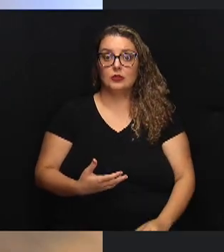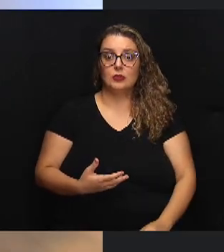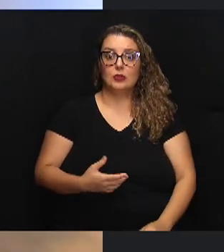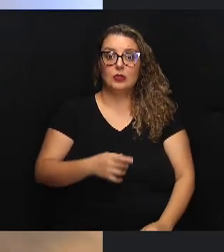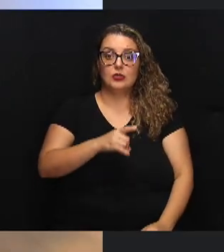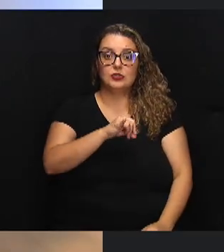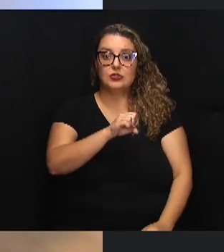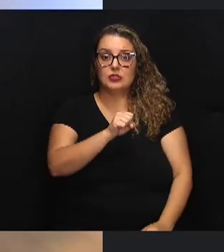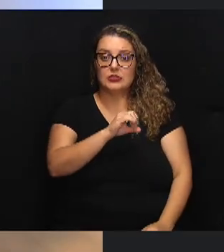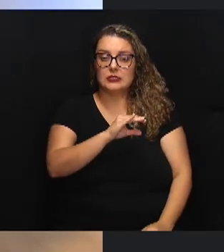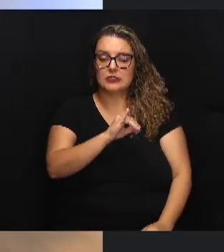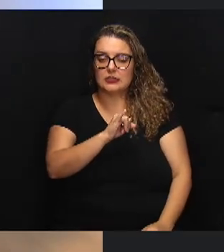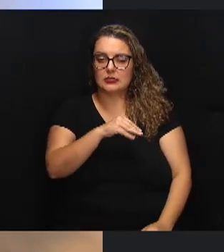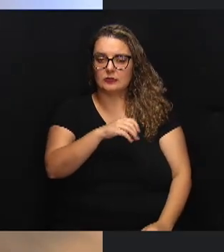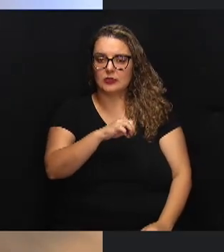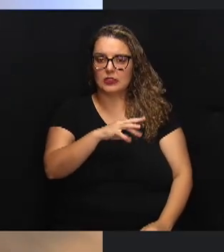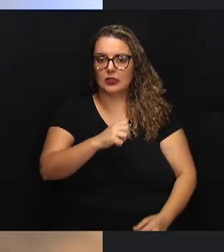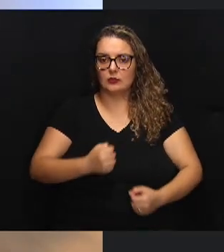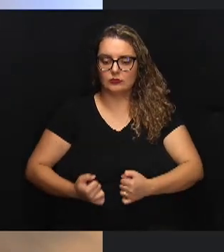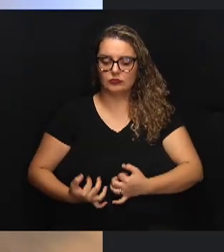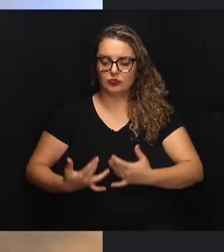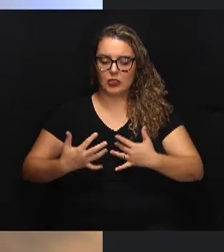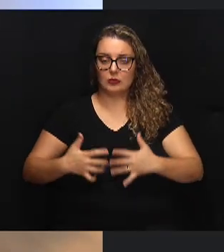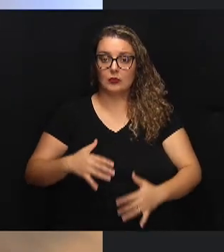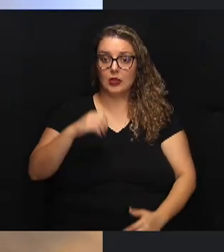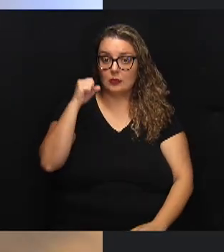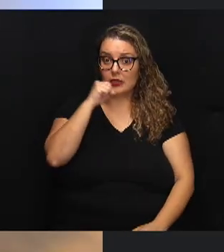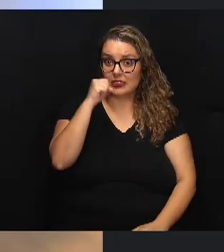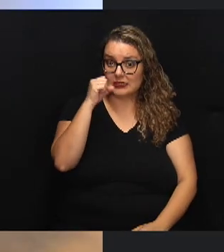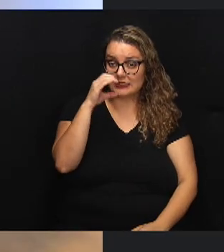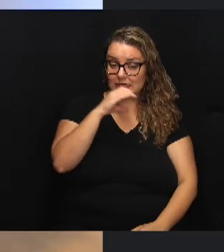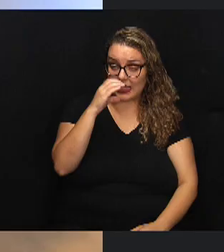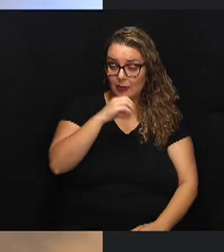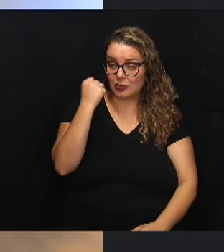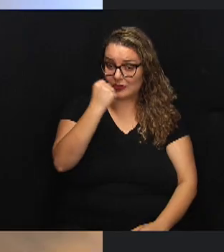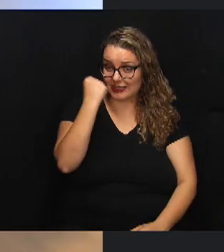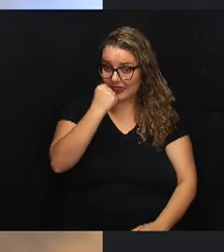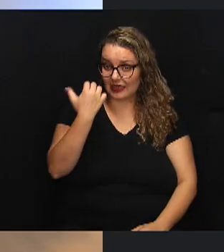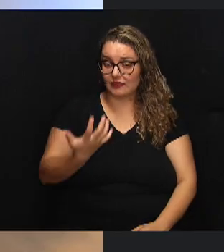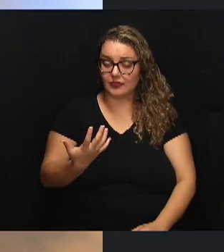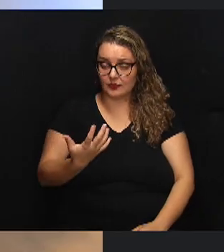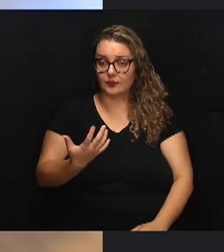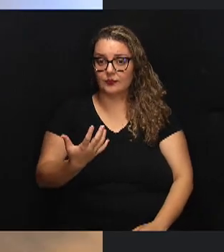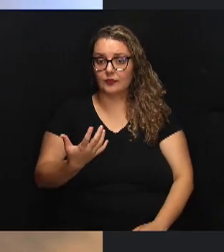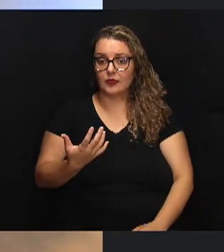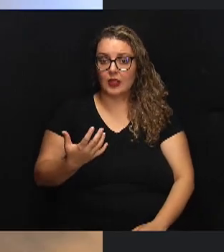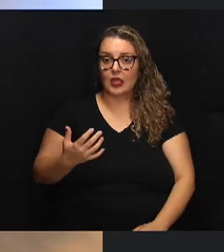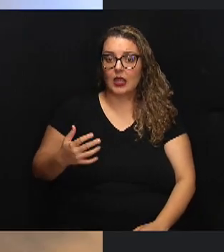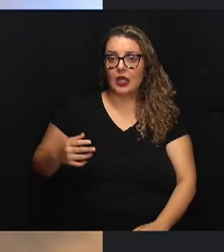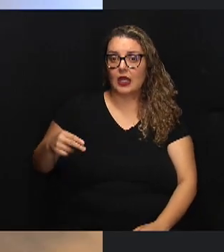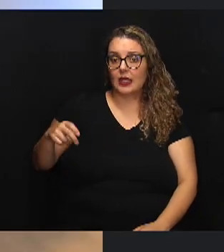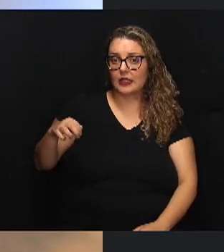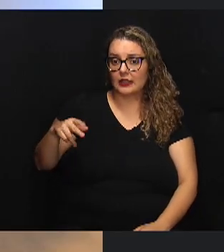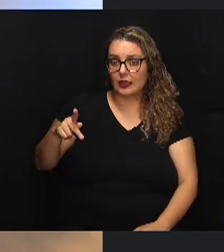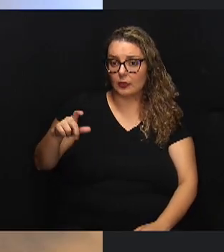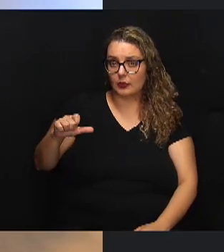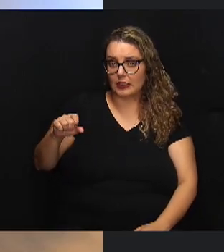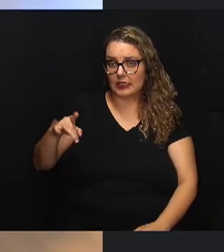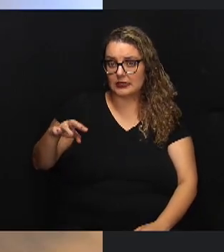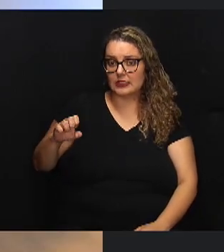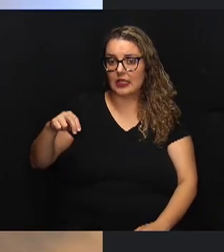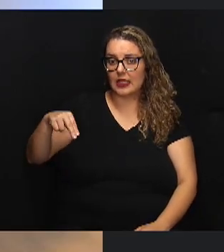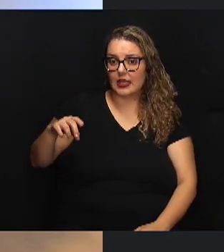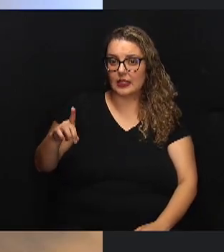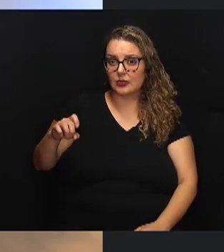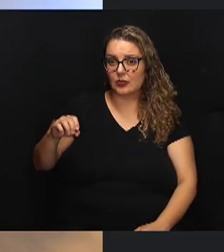mais rápido, de ser uma doença um pouco mais agressiva. Enquanto a neoplasia neuroendócrina tem um comportamento mais indolente, né? O